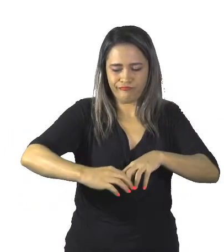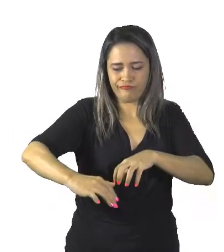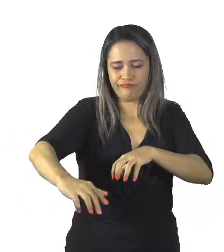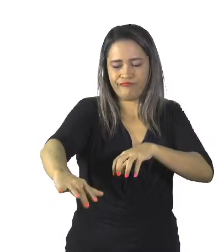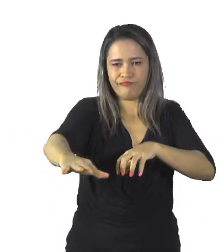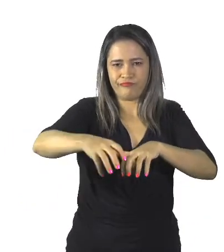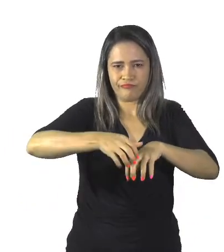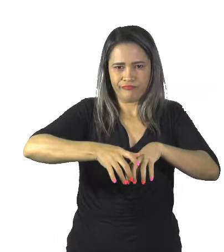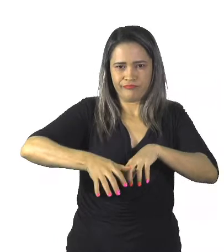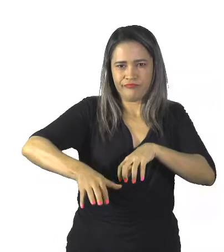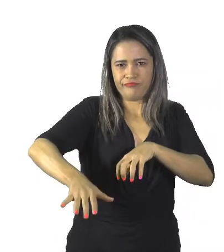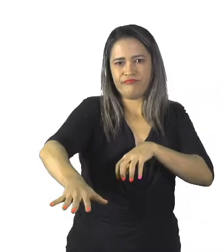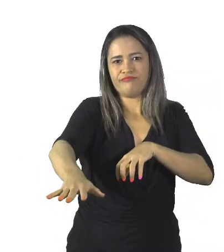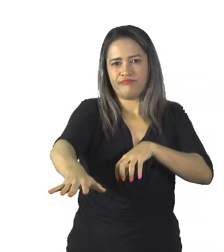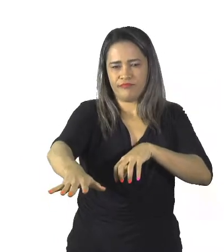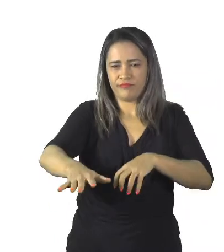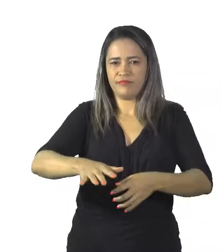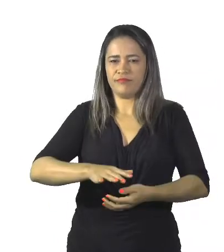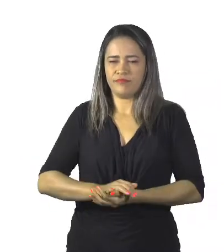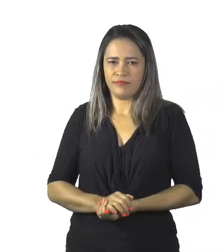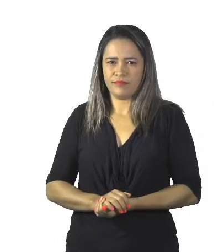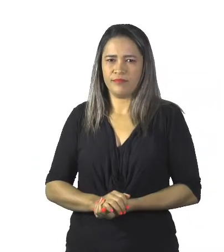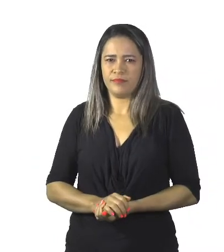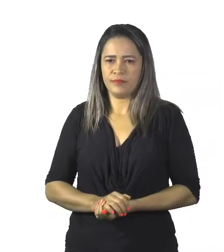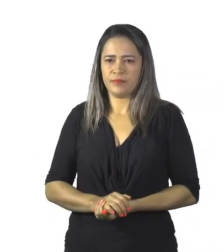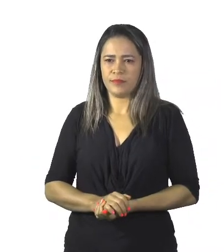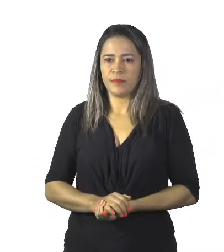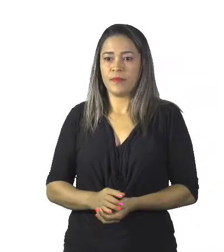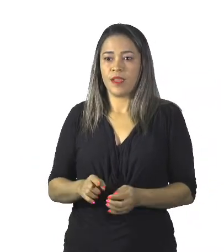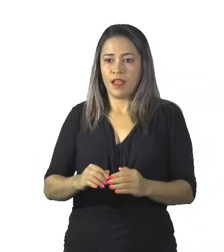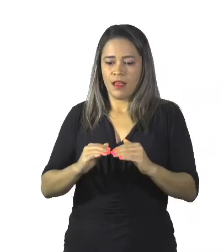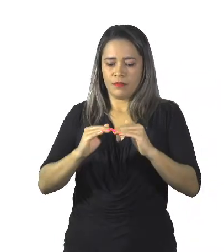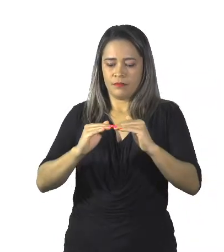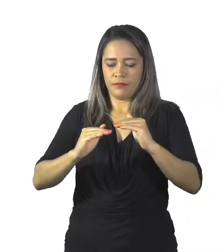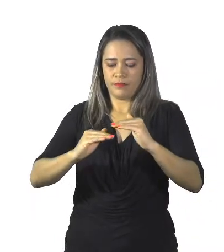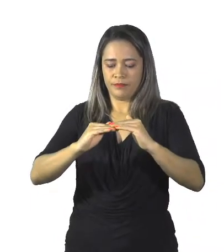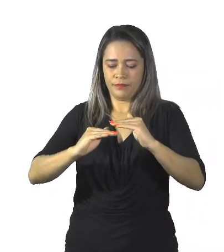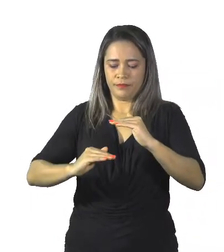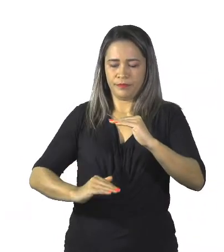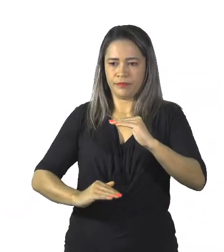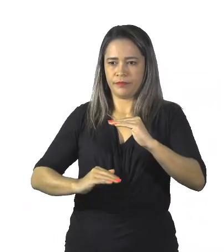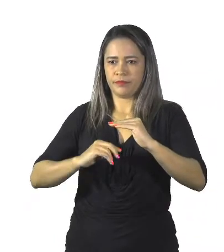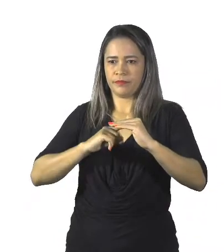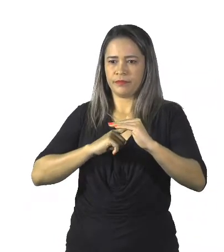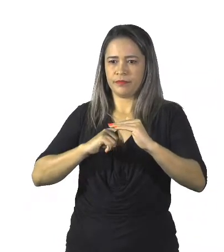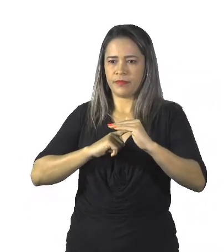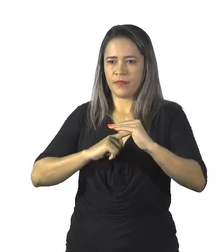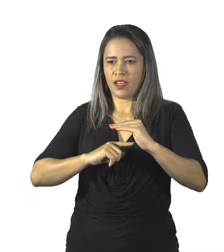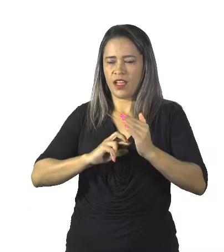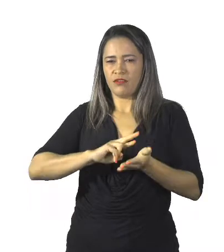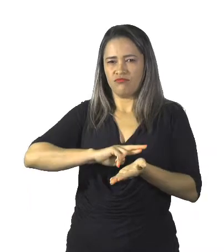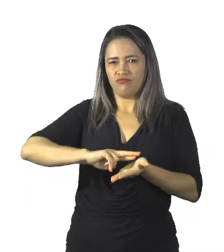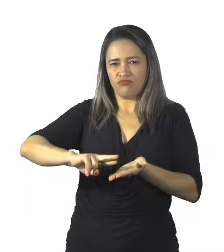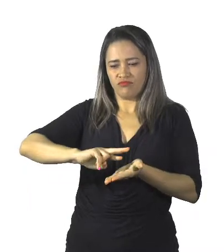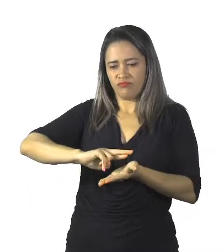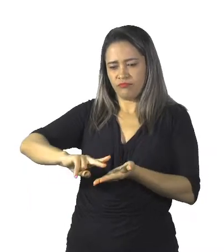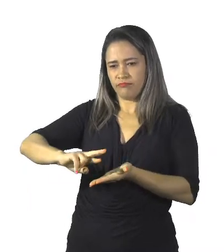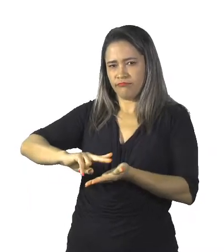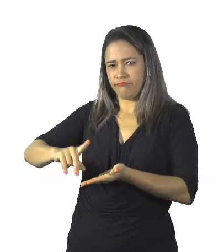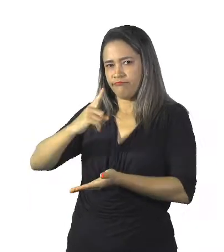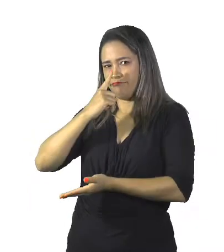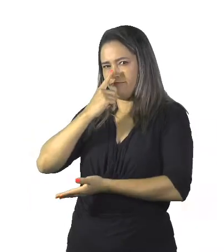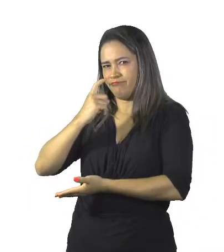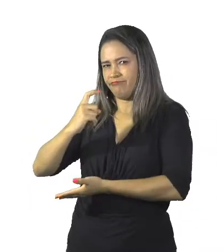pela enxurrada, não é, para dentro do córrego, e embaixo a gente tem ali vários resíduos,